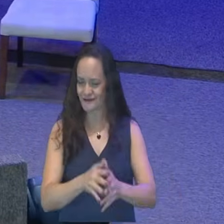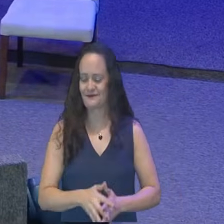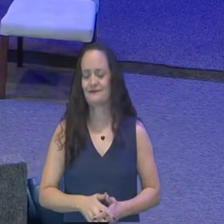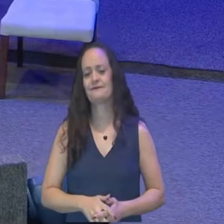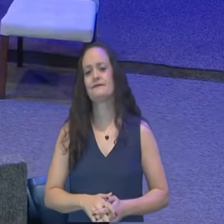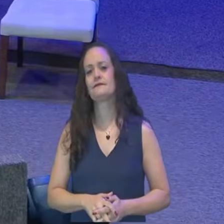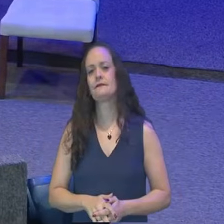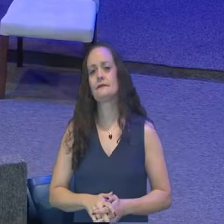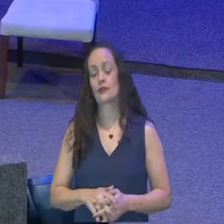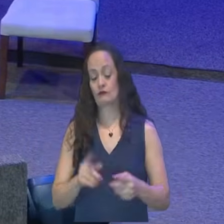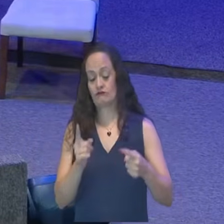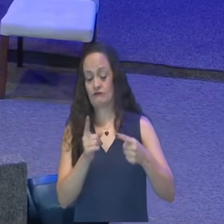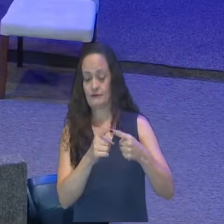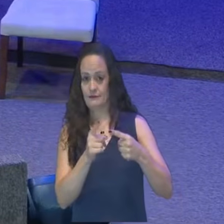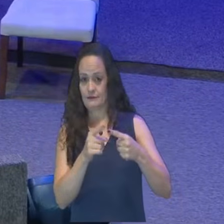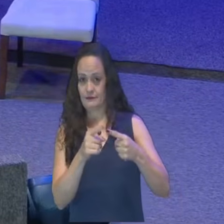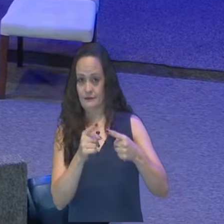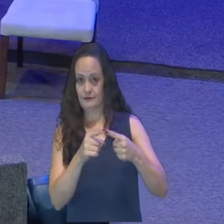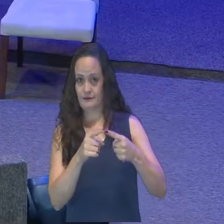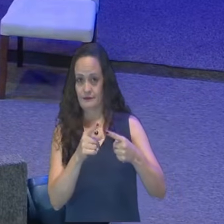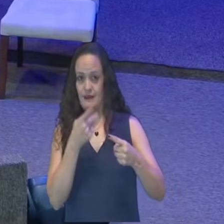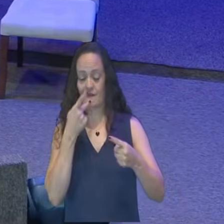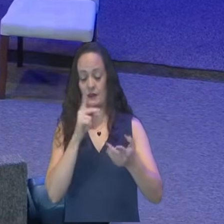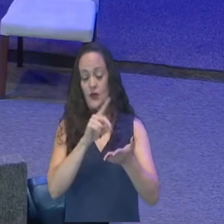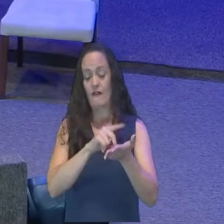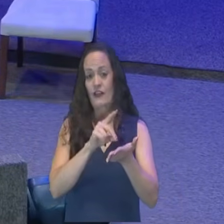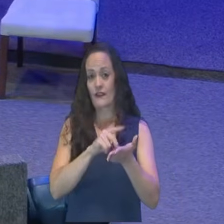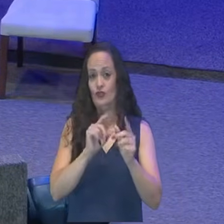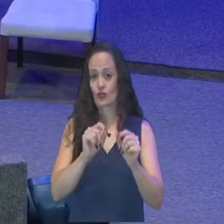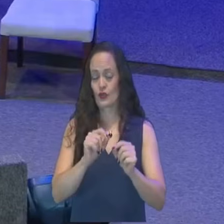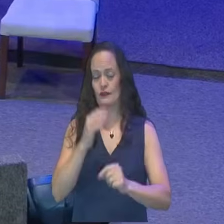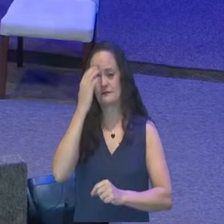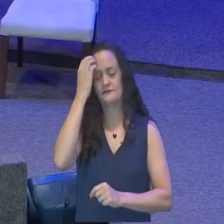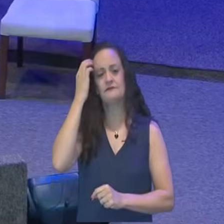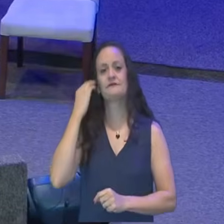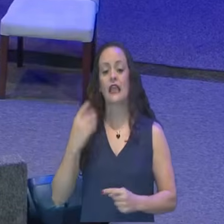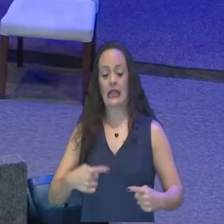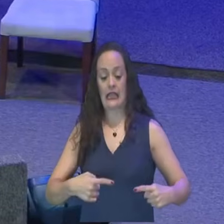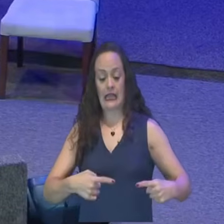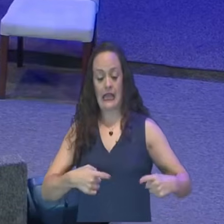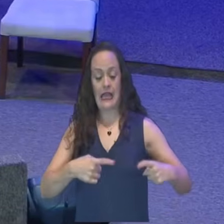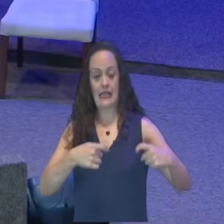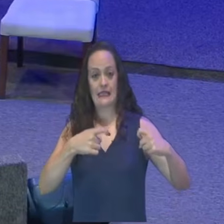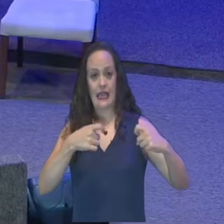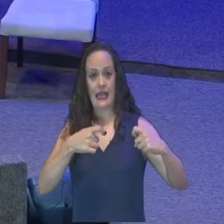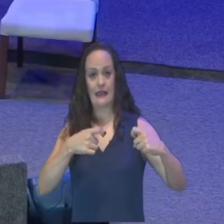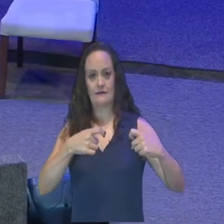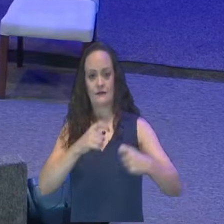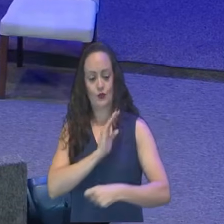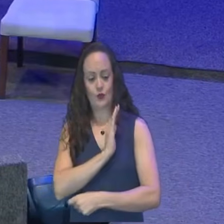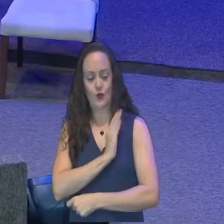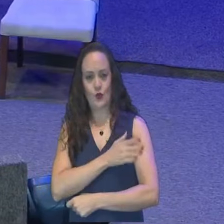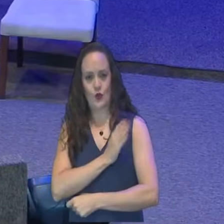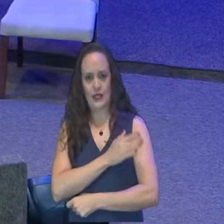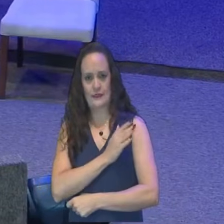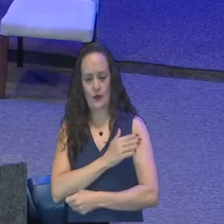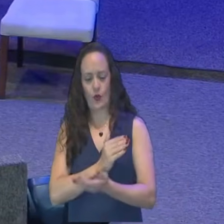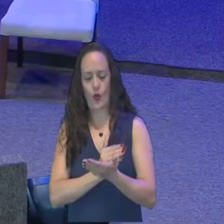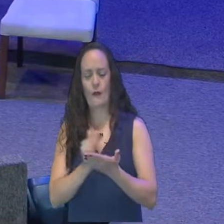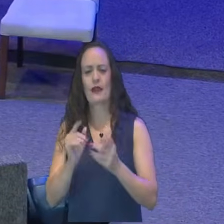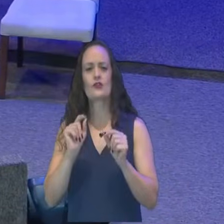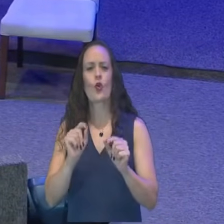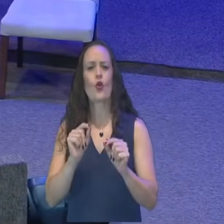primeira verdade que nós podemos extrair do que lemos é que a guerra pelo coração do homem, ela começa